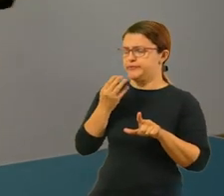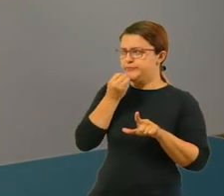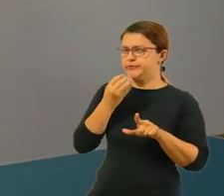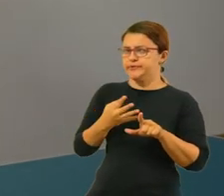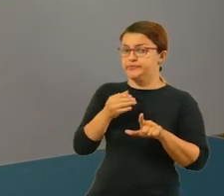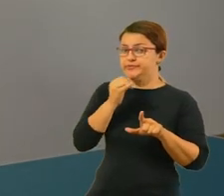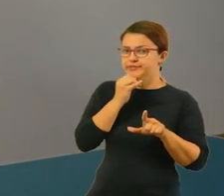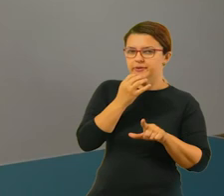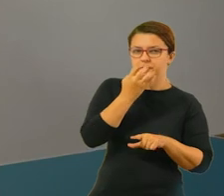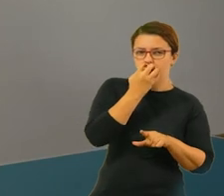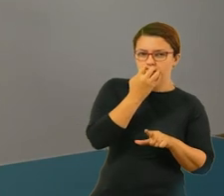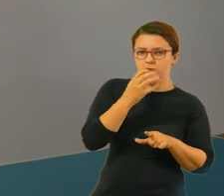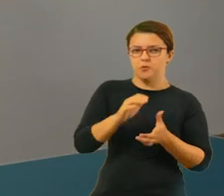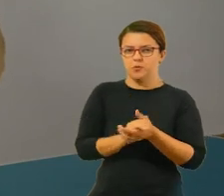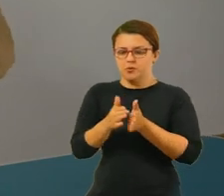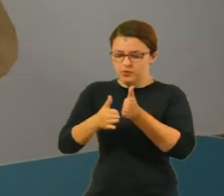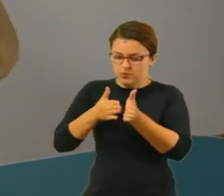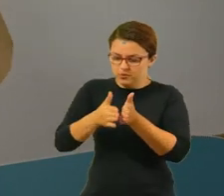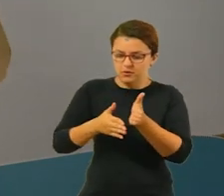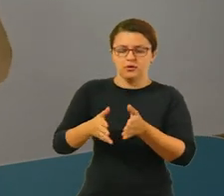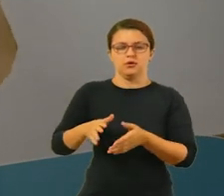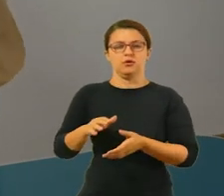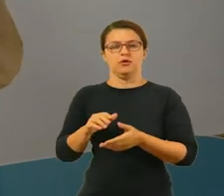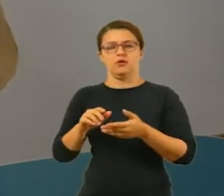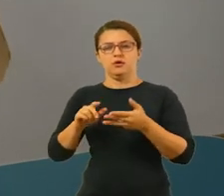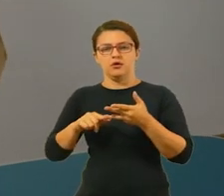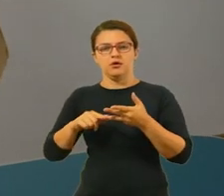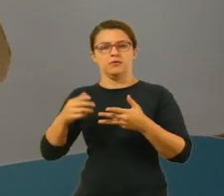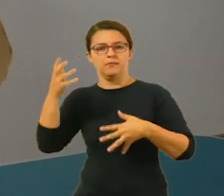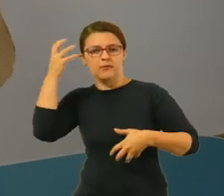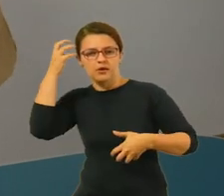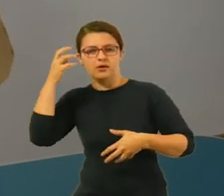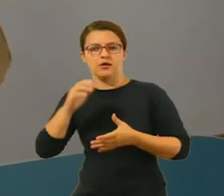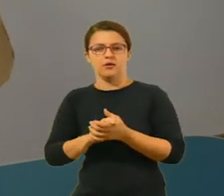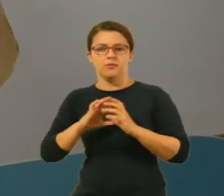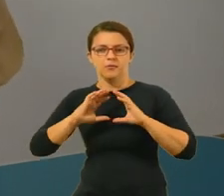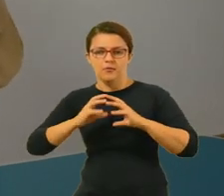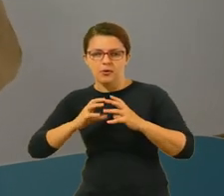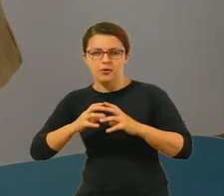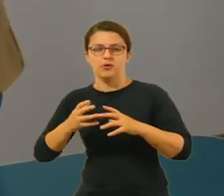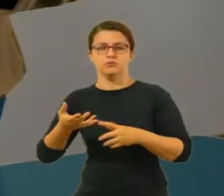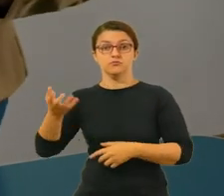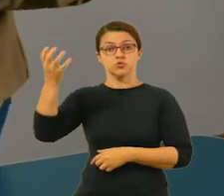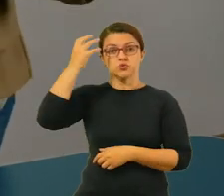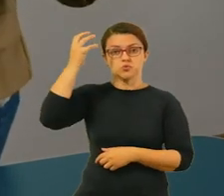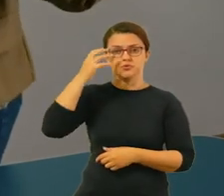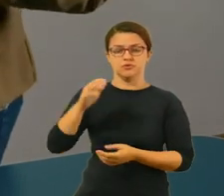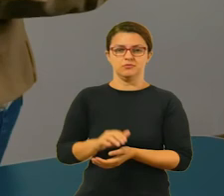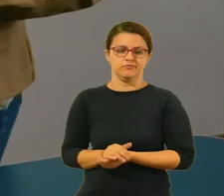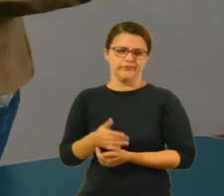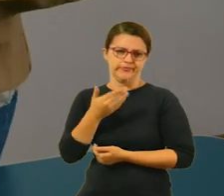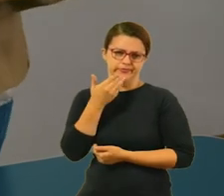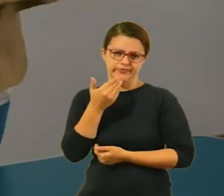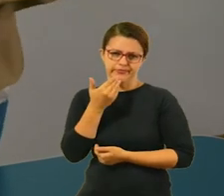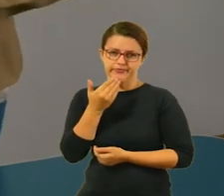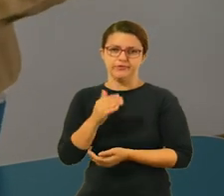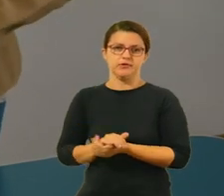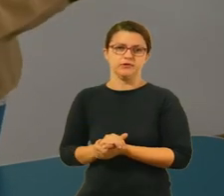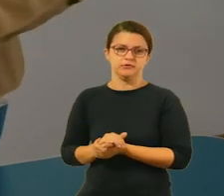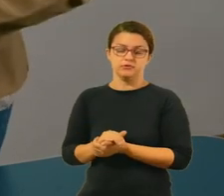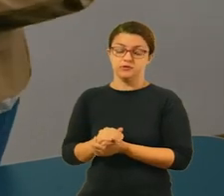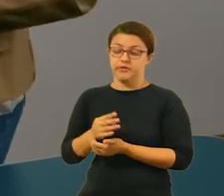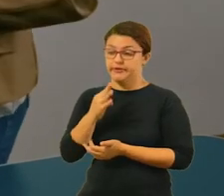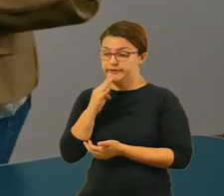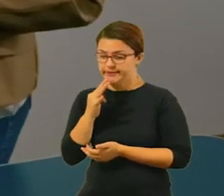criança conheça bem, né? O cachorro, um trenzinho, o macaco, a bola, o chuveiro, a casa, né? Algumas coisas que são